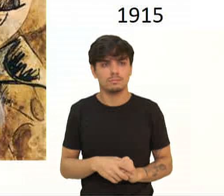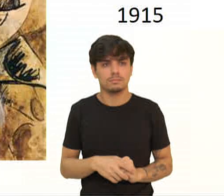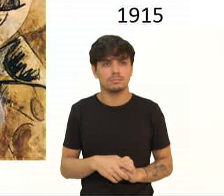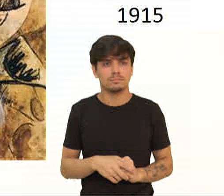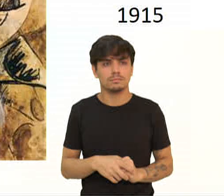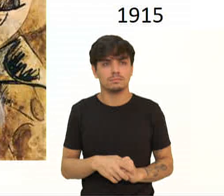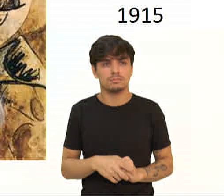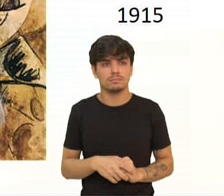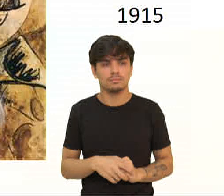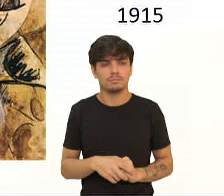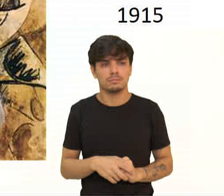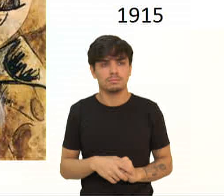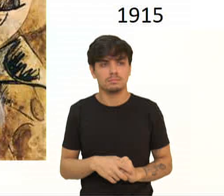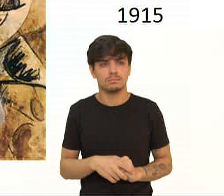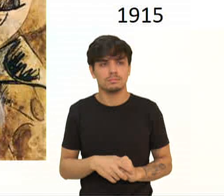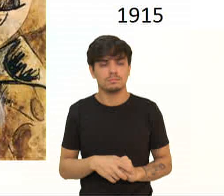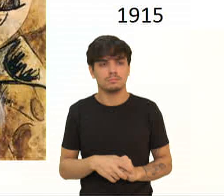ali no fundo.